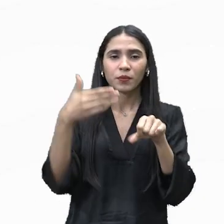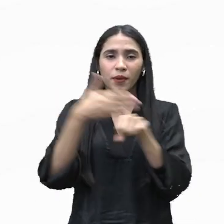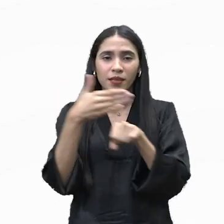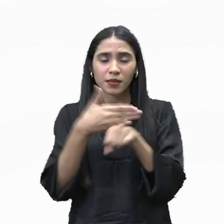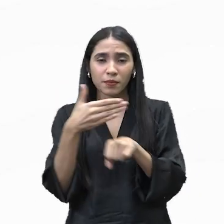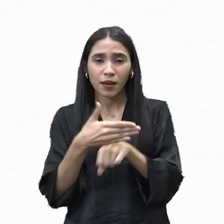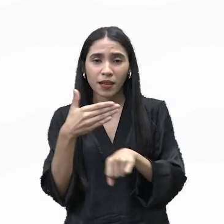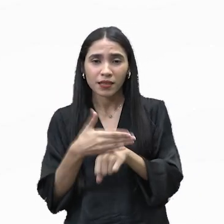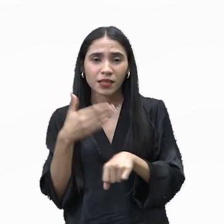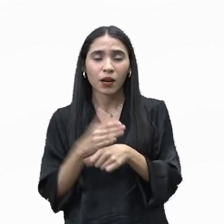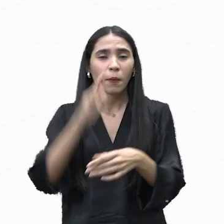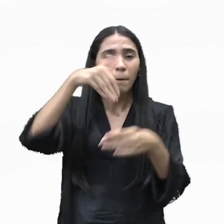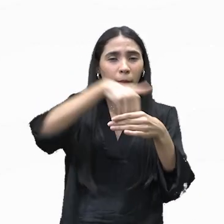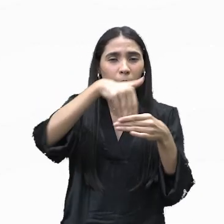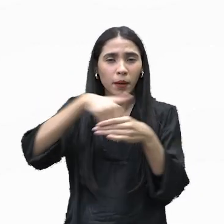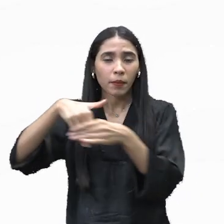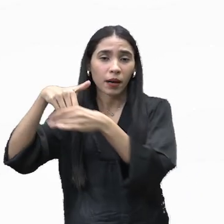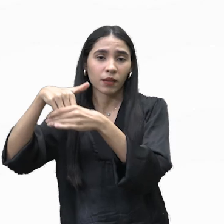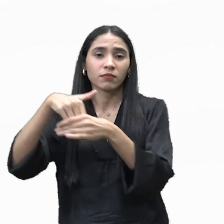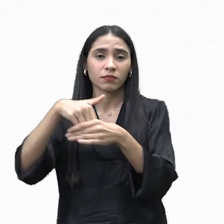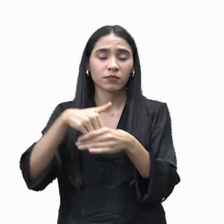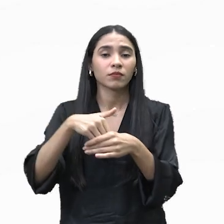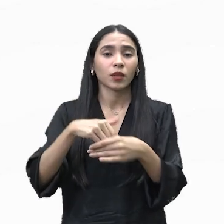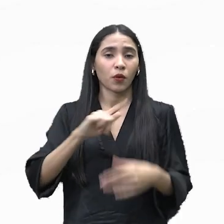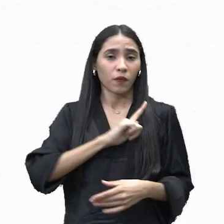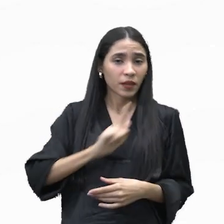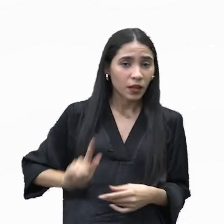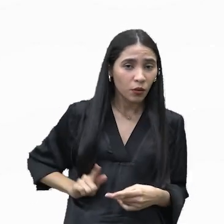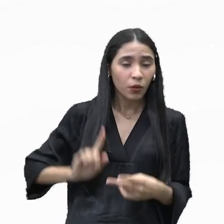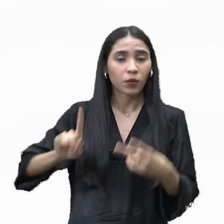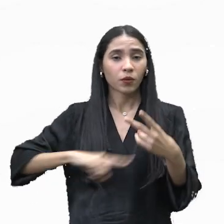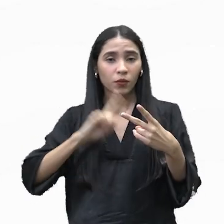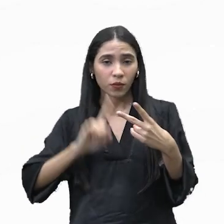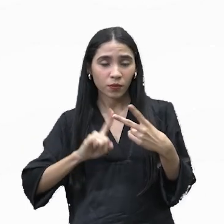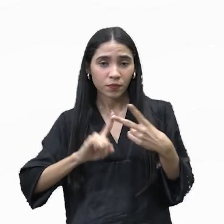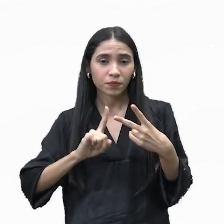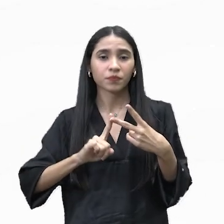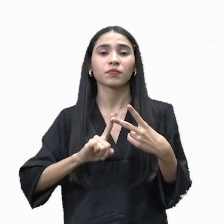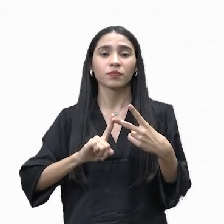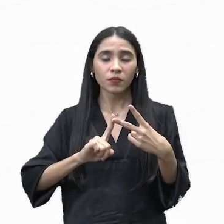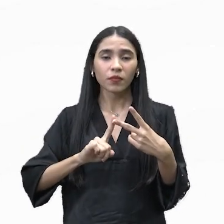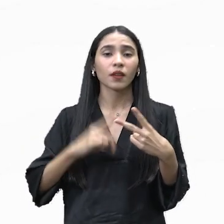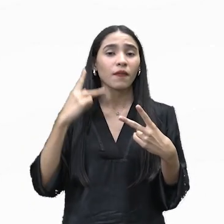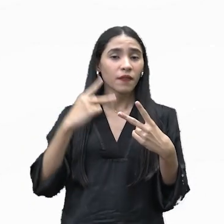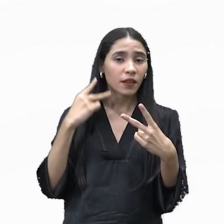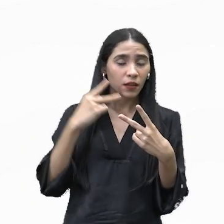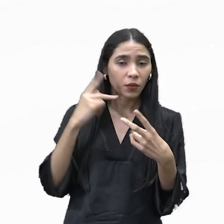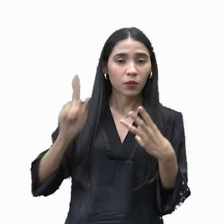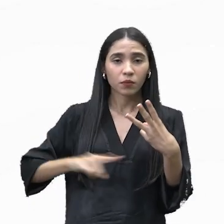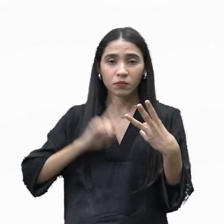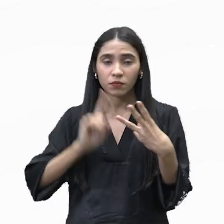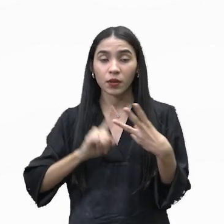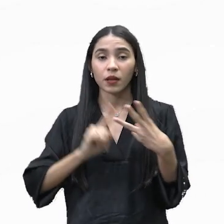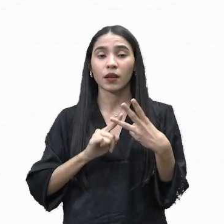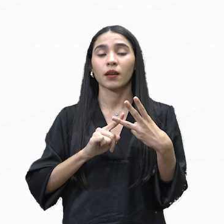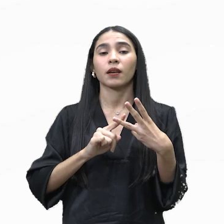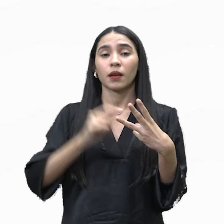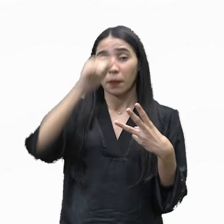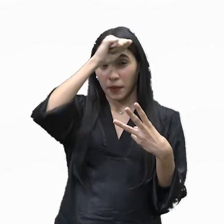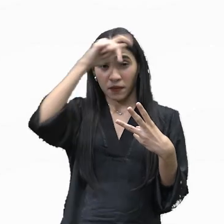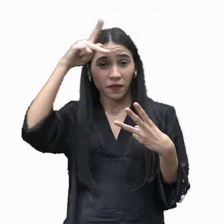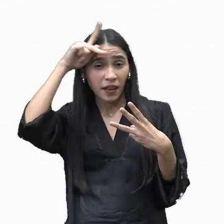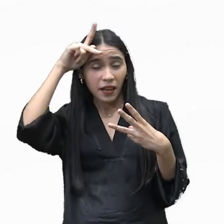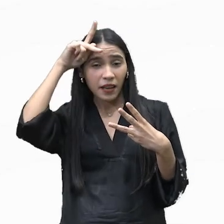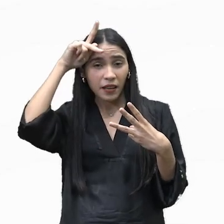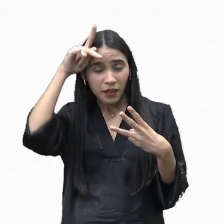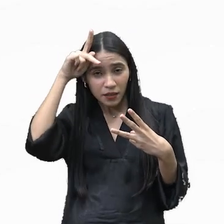a participação delas nos cargos eletivos, tanto para governadores, para vereadores,